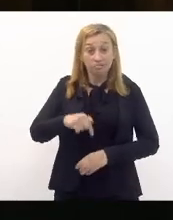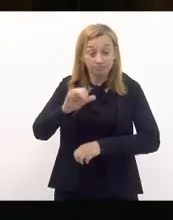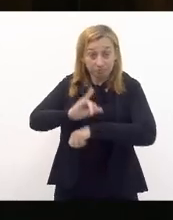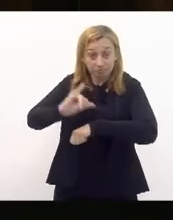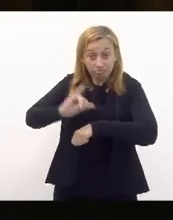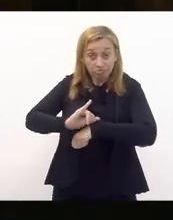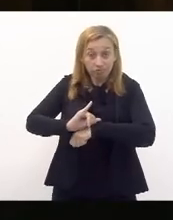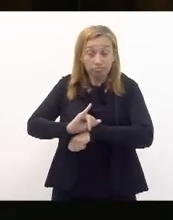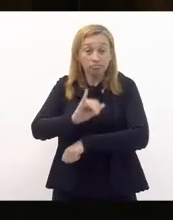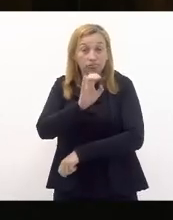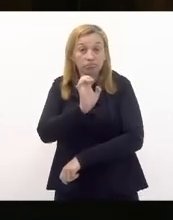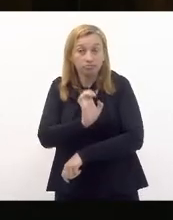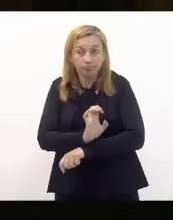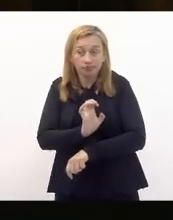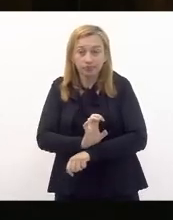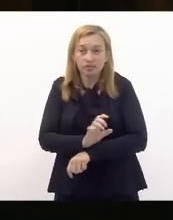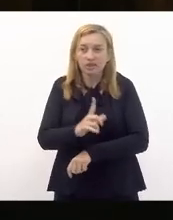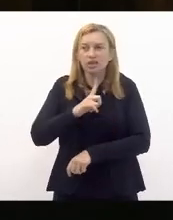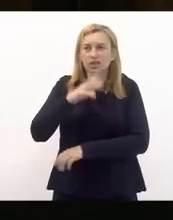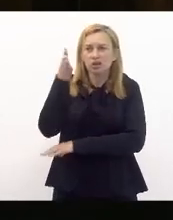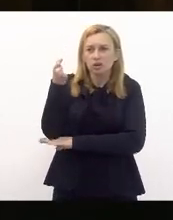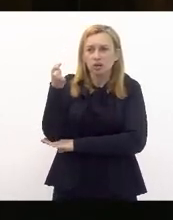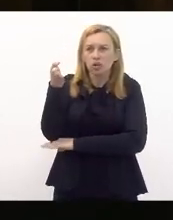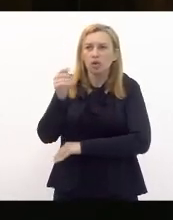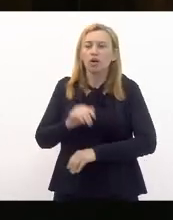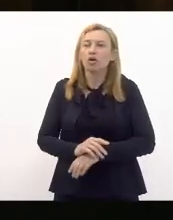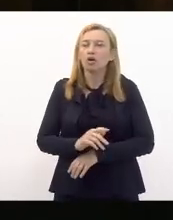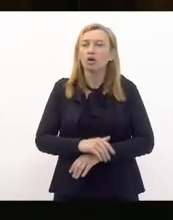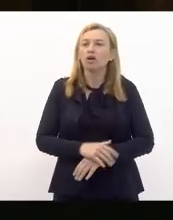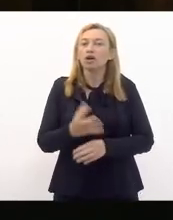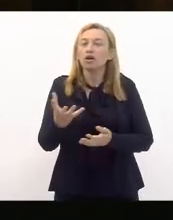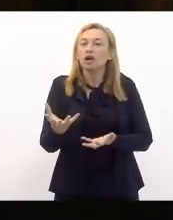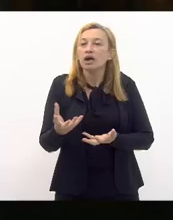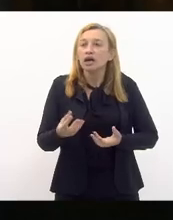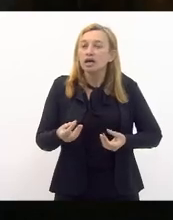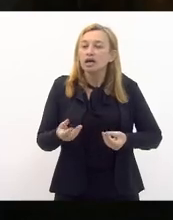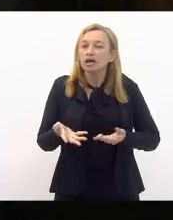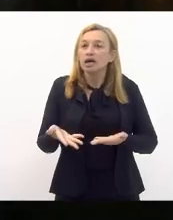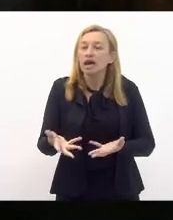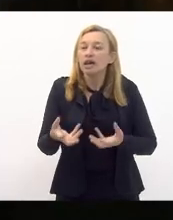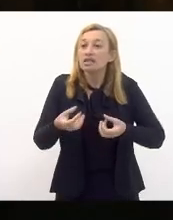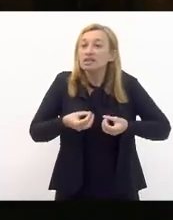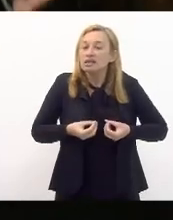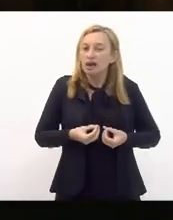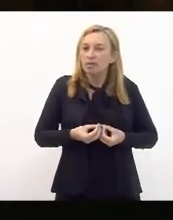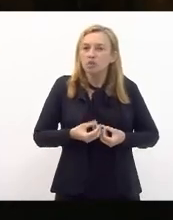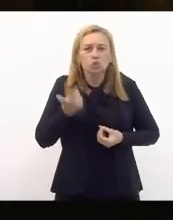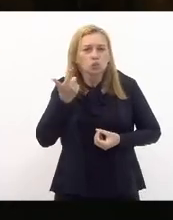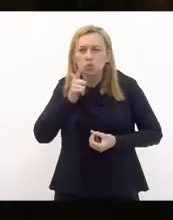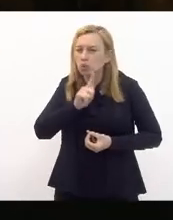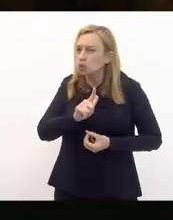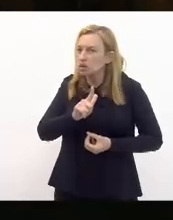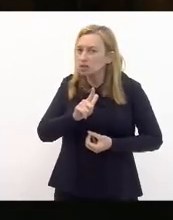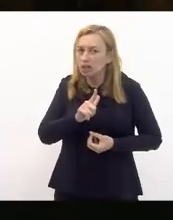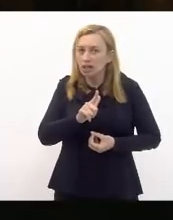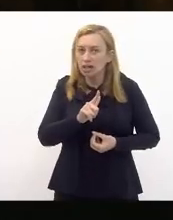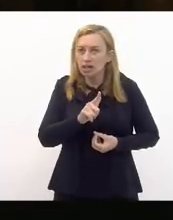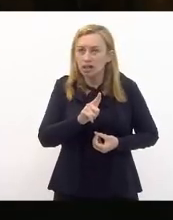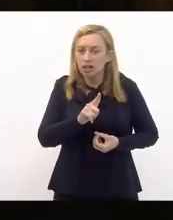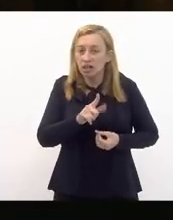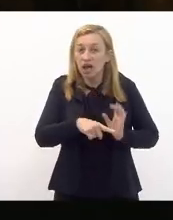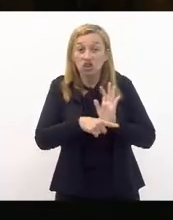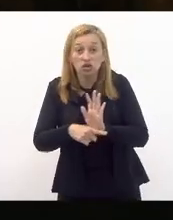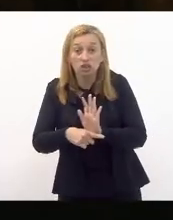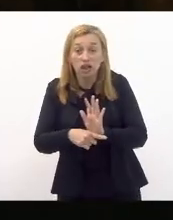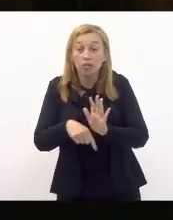capital do Estado quando nós temos um até o que ele chama o hotel acolhedor que não consegue atender a demanda